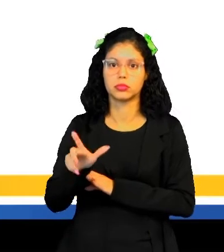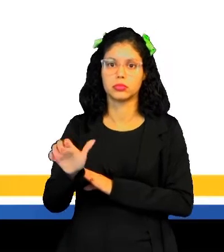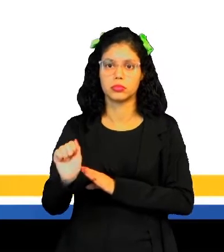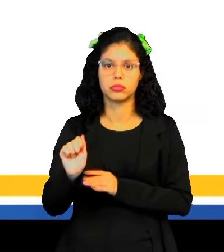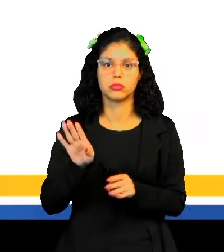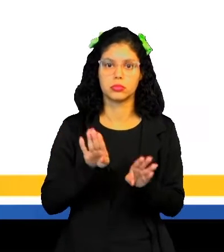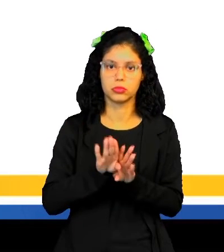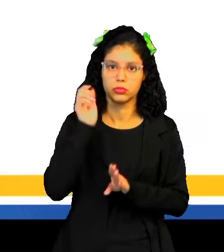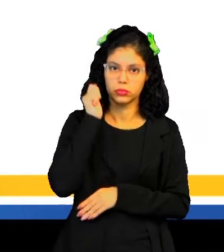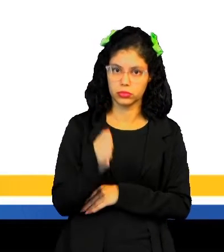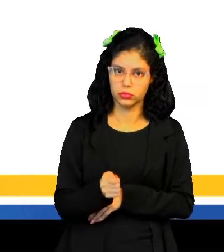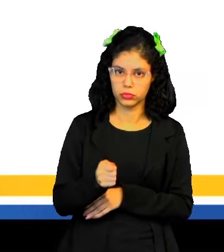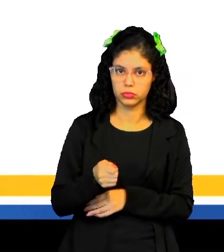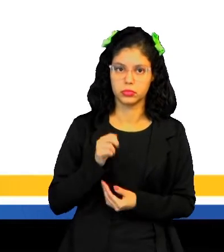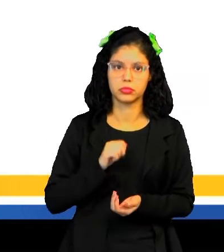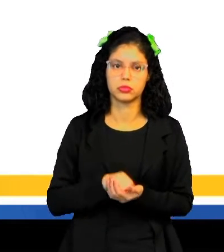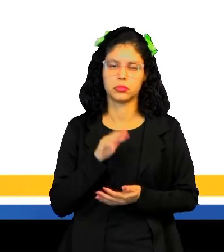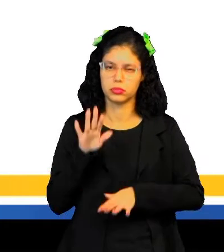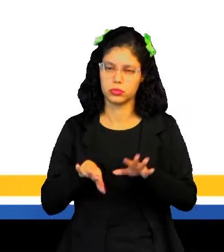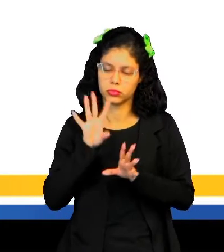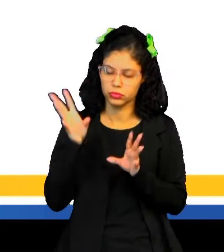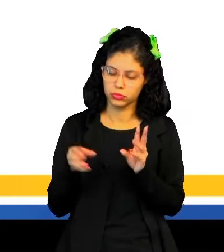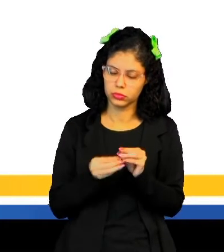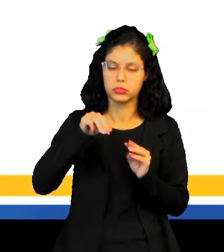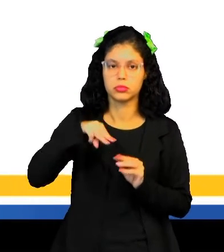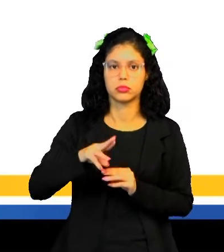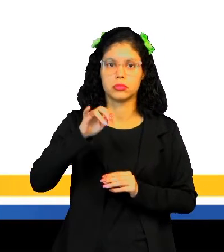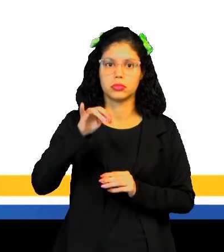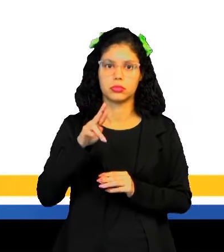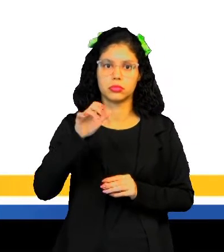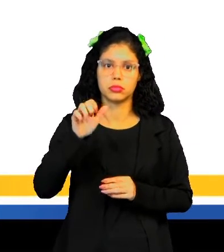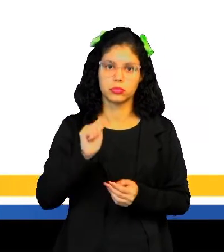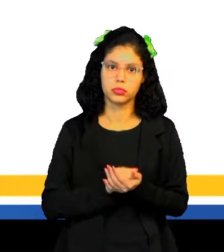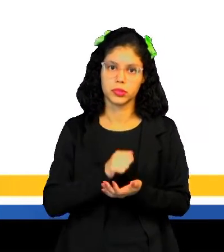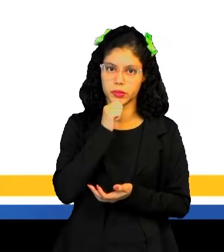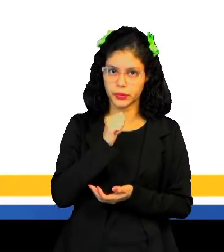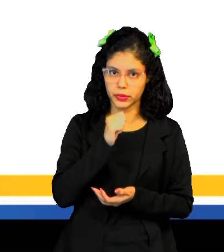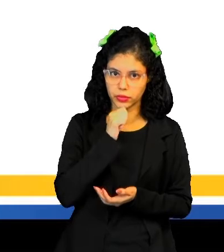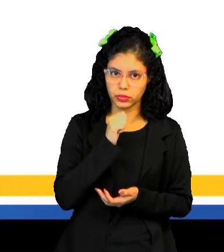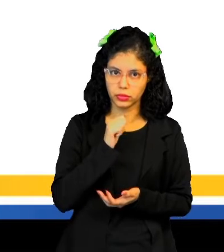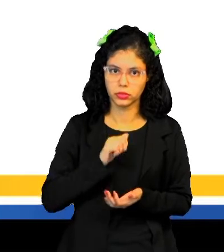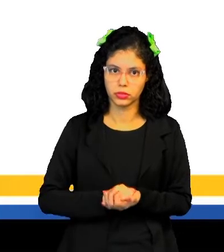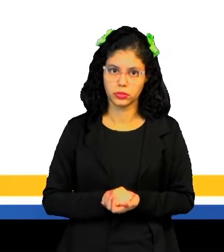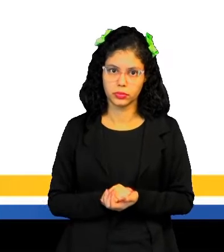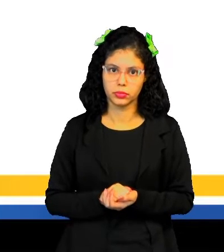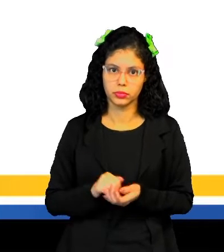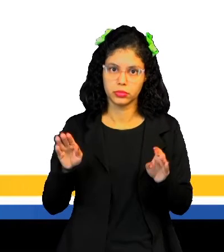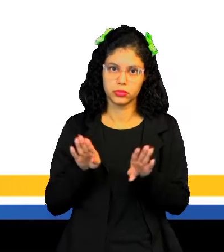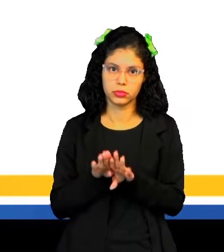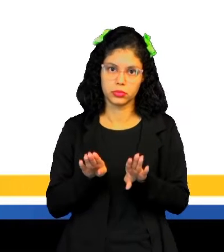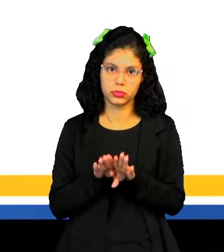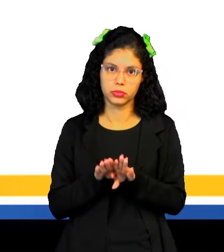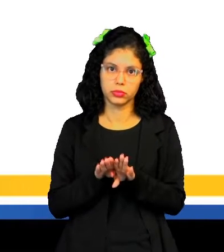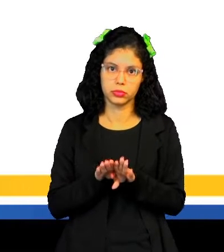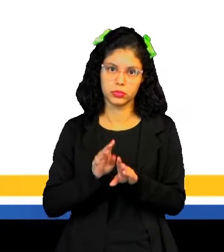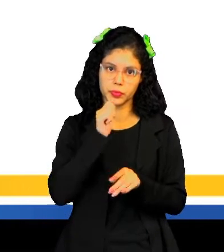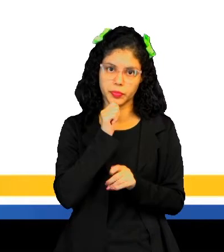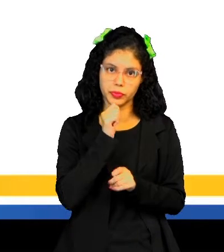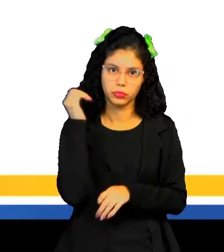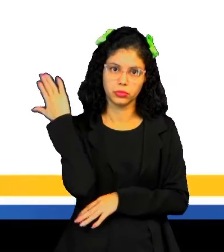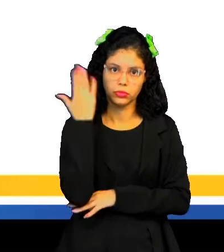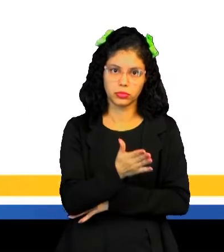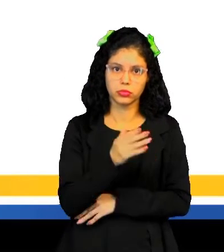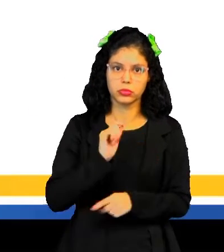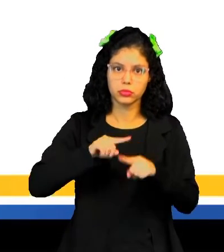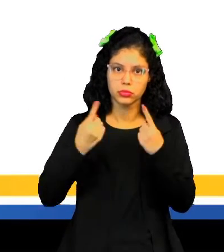vezes era um tanto quanto fragmentada. A emenda Dante de Oliveira foi derrotada na Câmara dos Deputados e as eleições, né, foram realizadas de forma